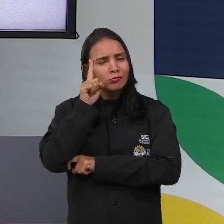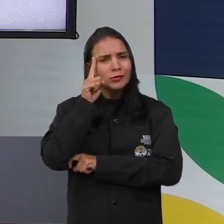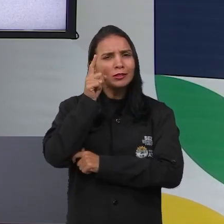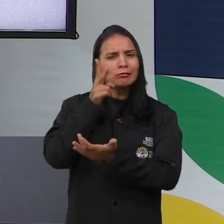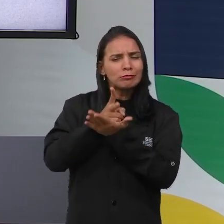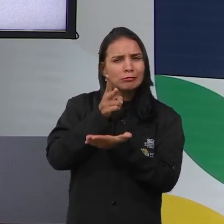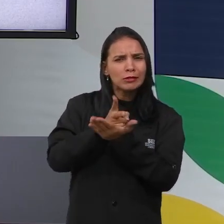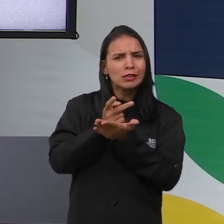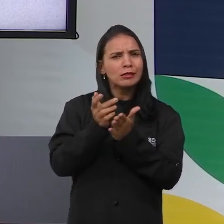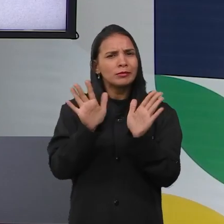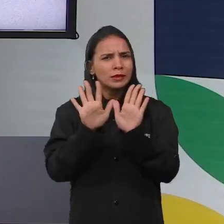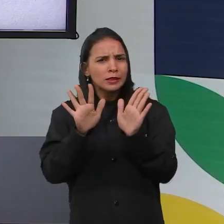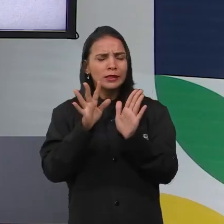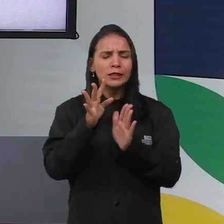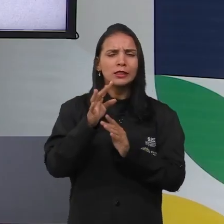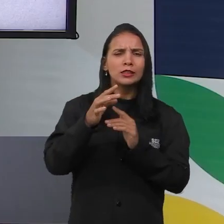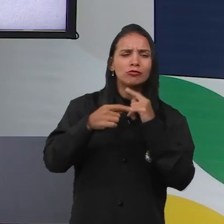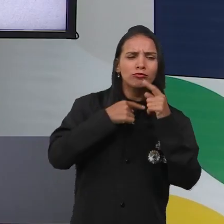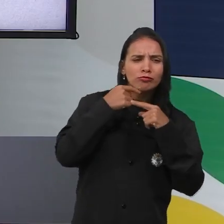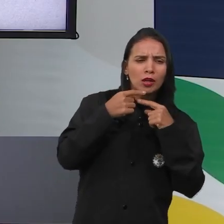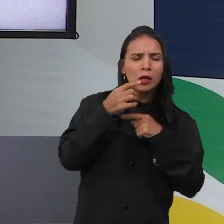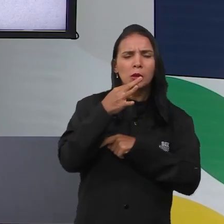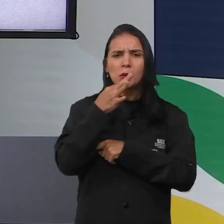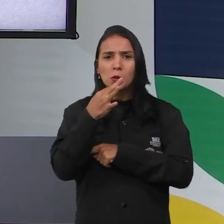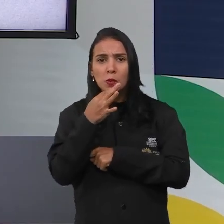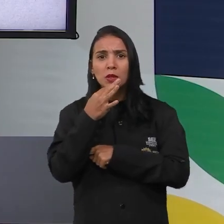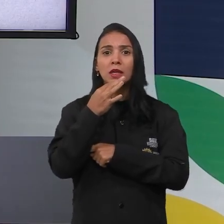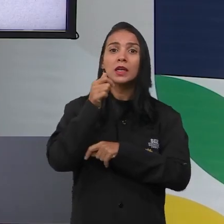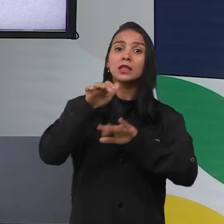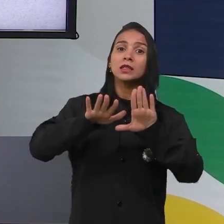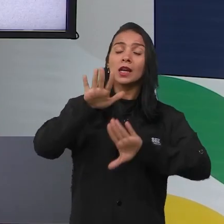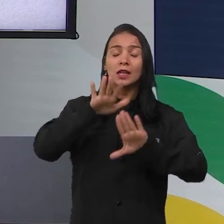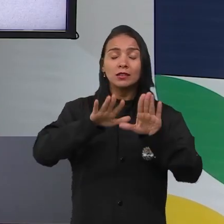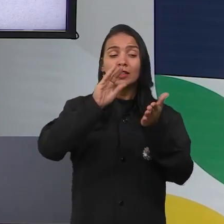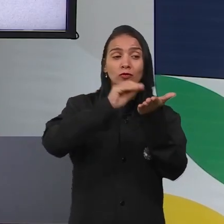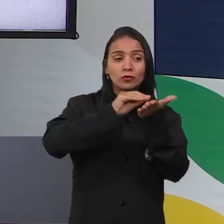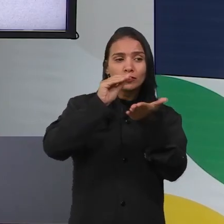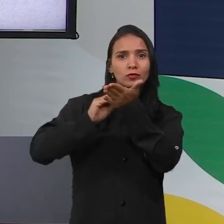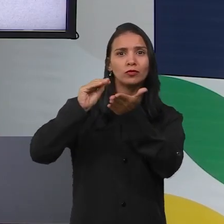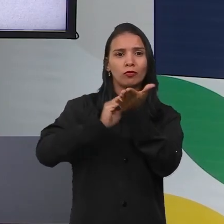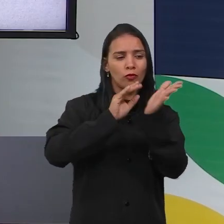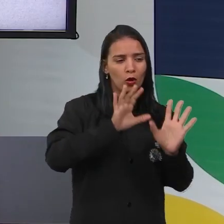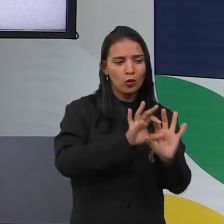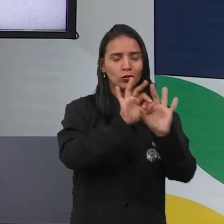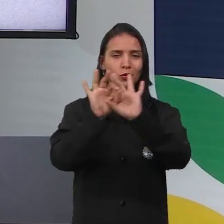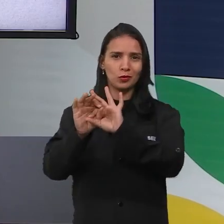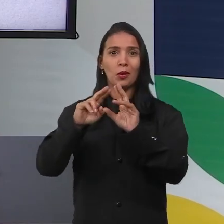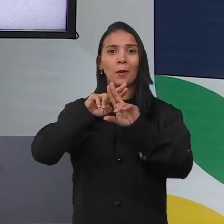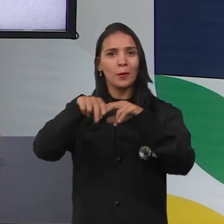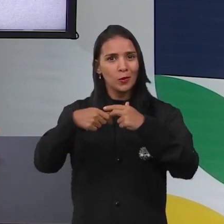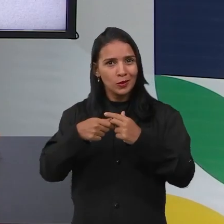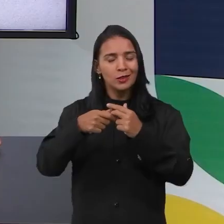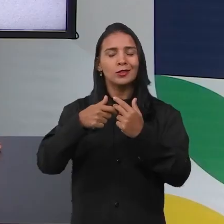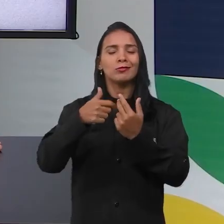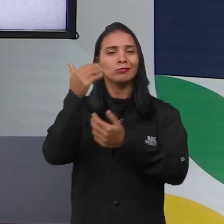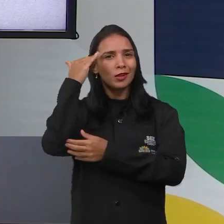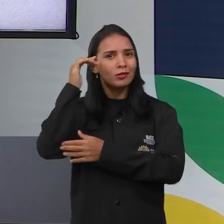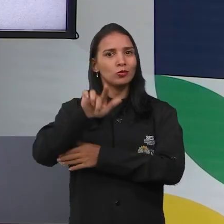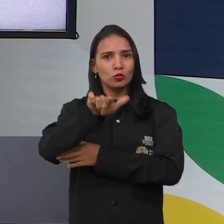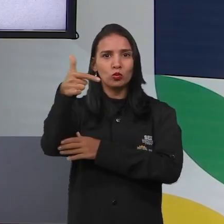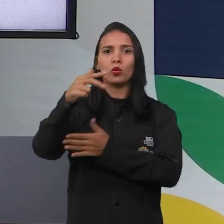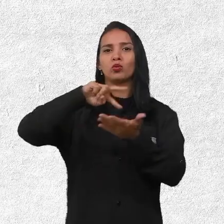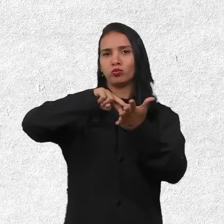contexto, aquilo que nós estamos querendo passar. E aí, dessa forma, dá margem a outros